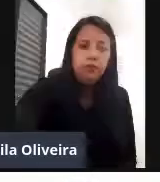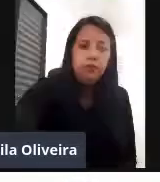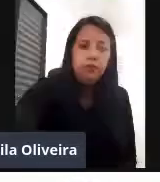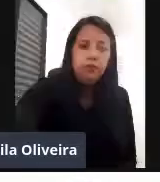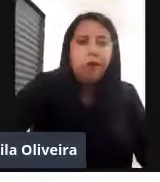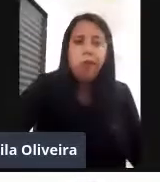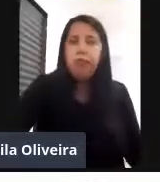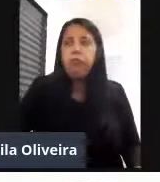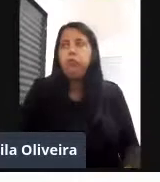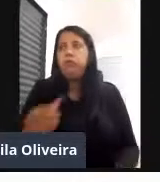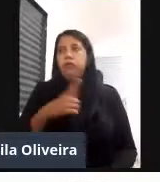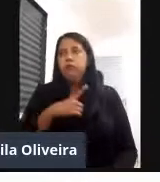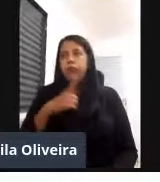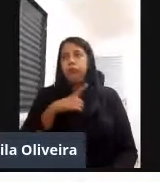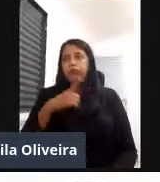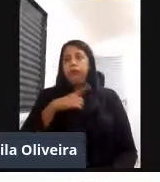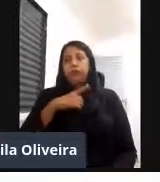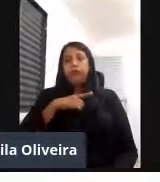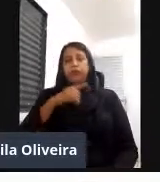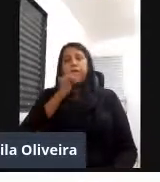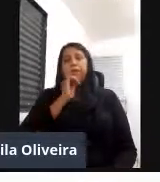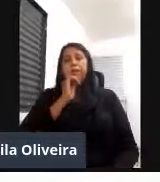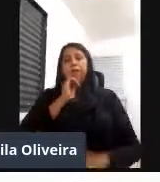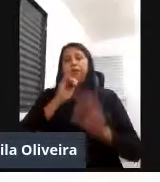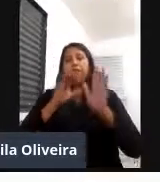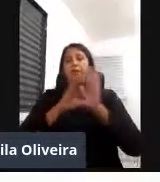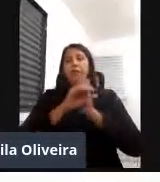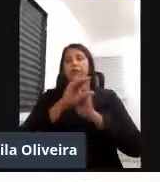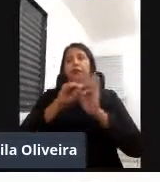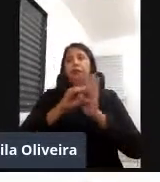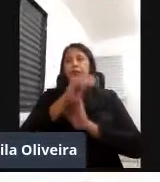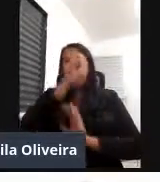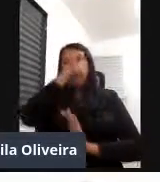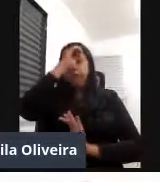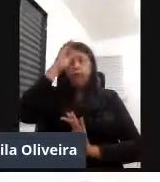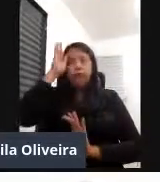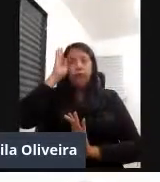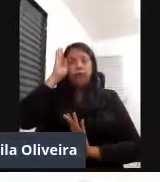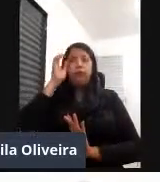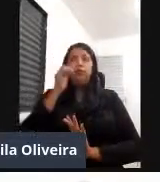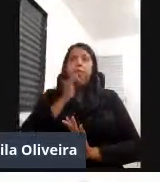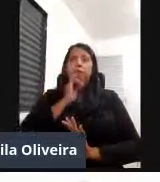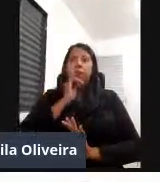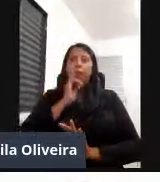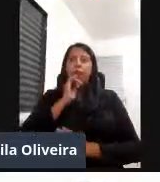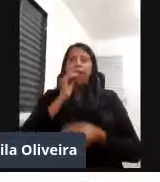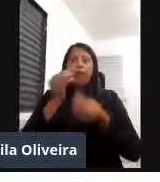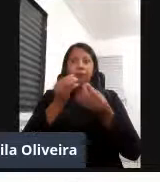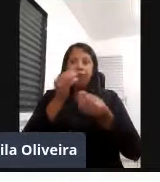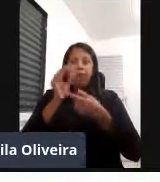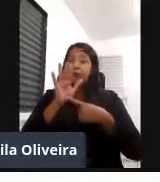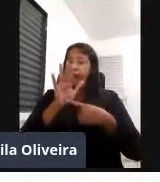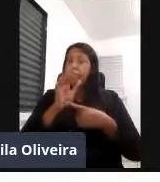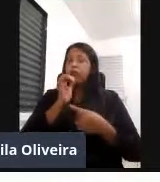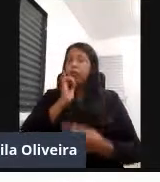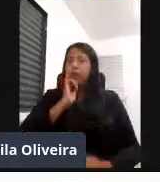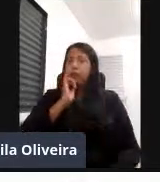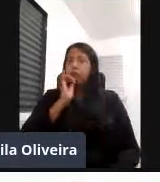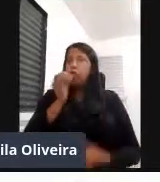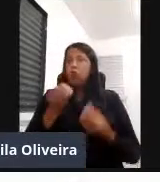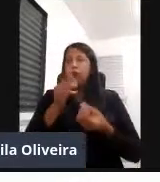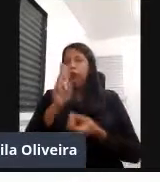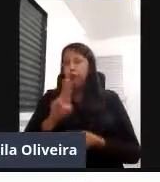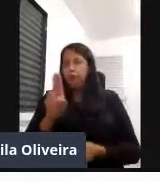a gente ir para as bases de dados, tá bom? Então, vamos lá. Nos slides, eu estava falando